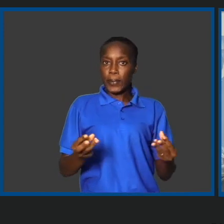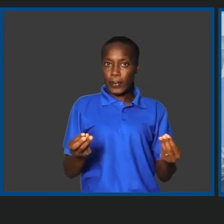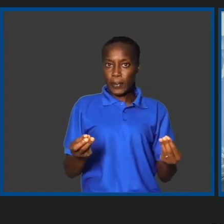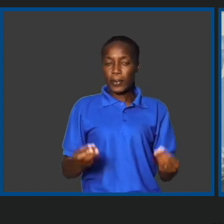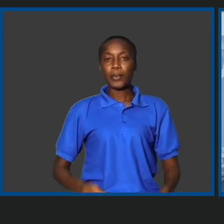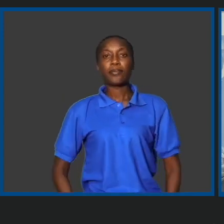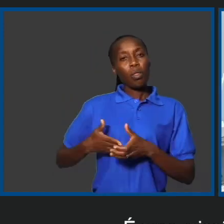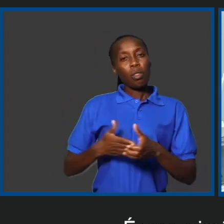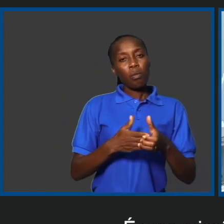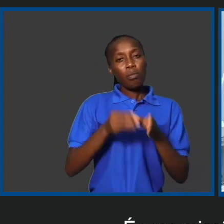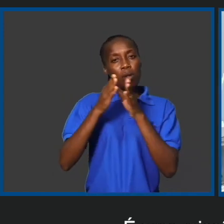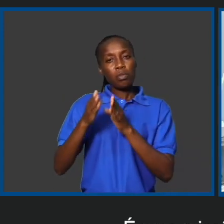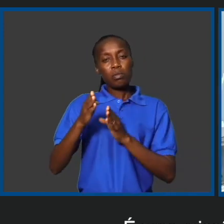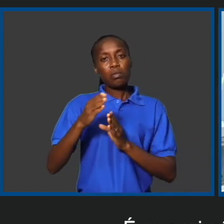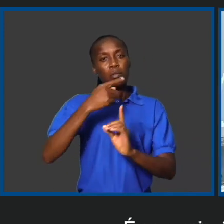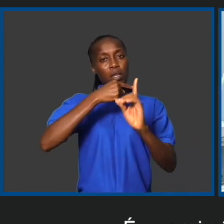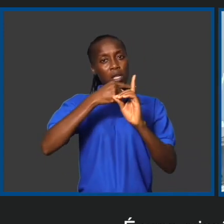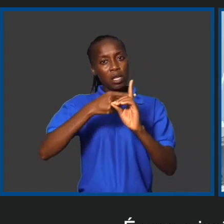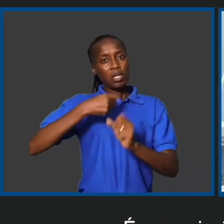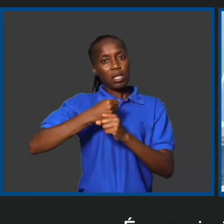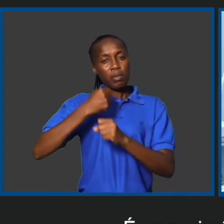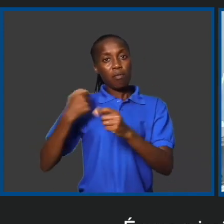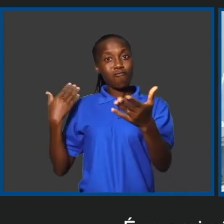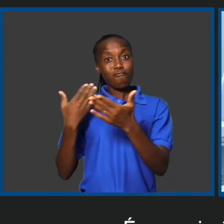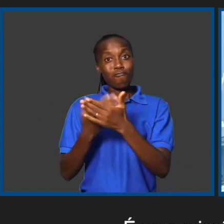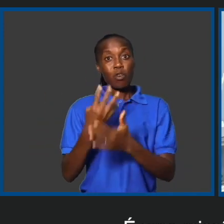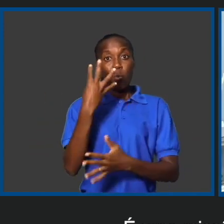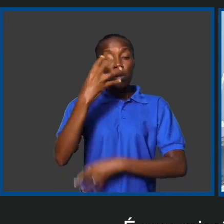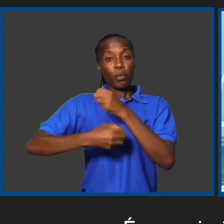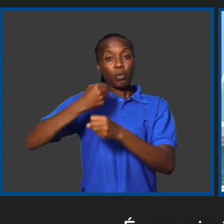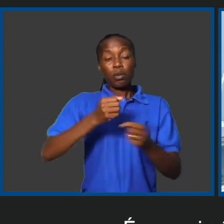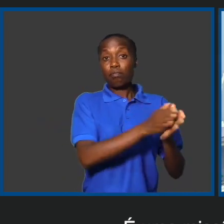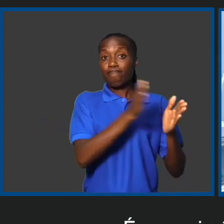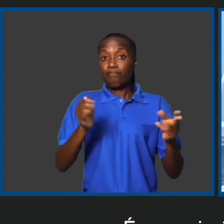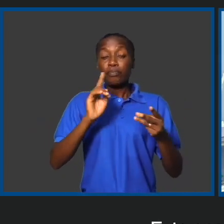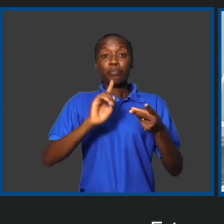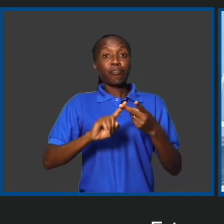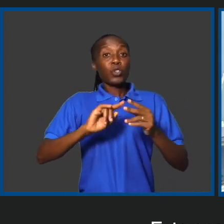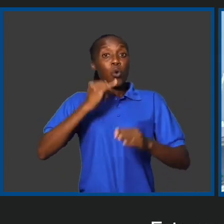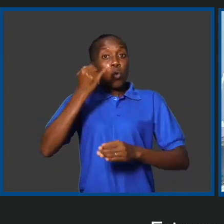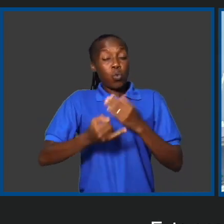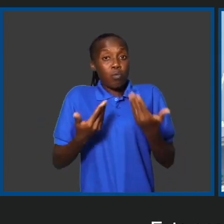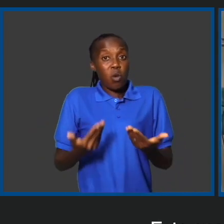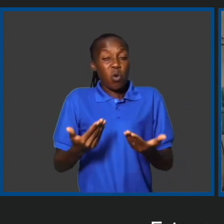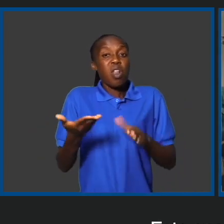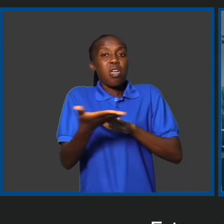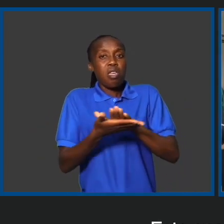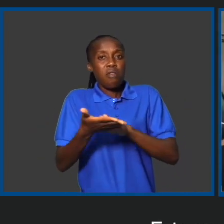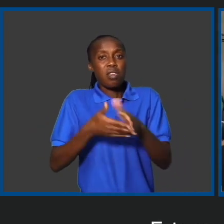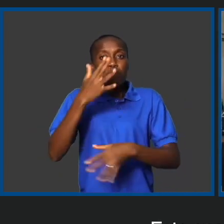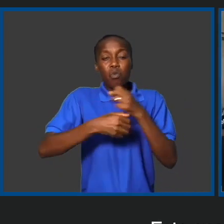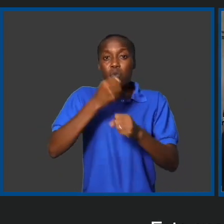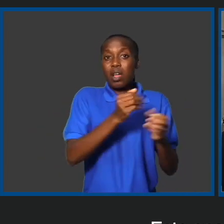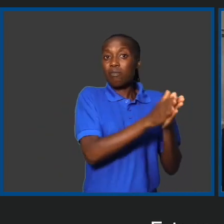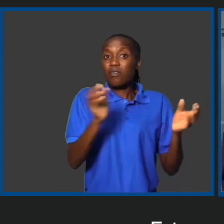dor. É uma missão humanitária cristã que vem trabalhando conosco já há cerca de 4 anos e neste ano é a